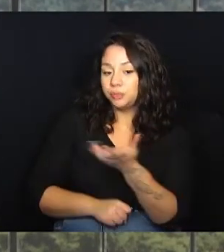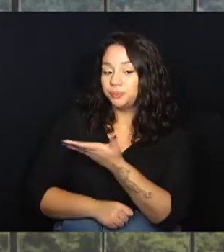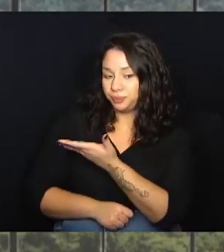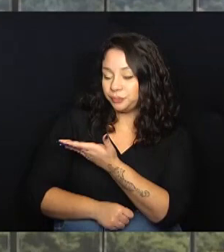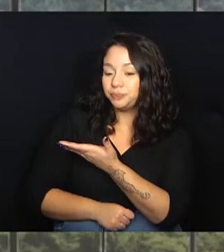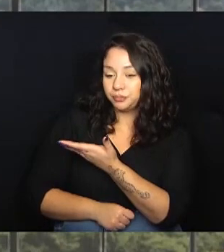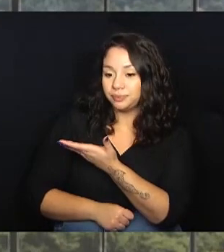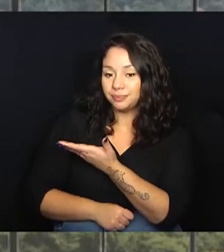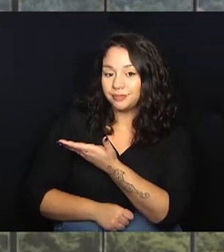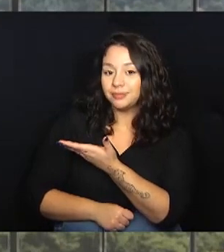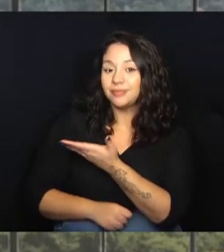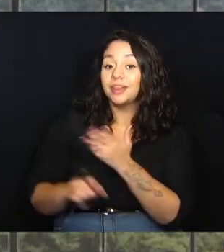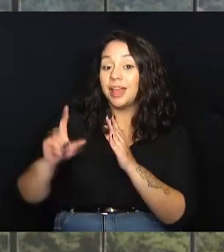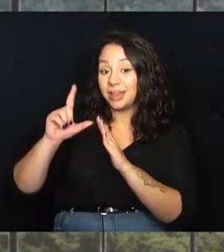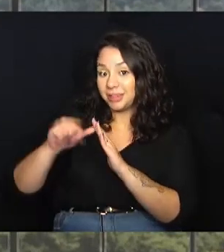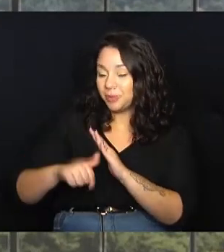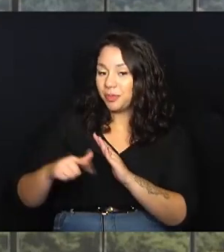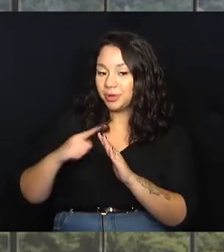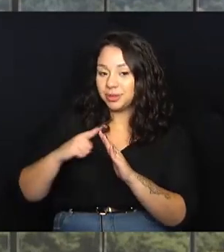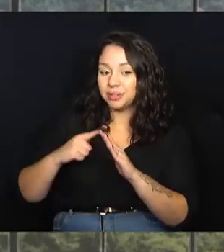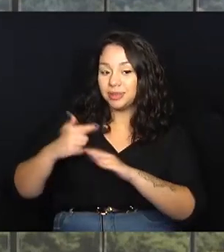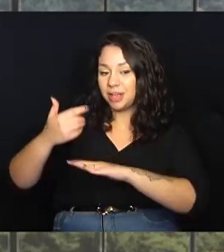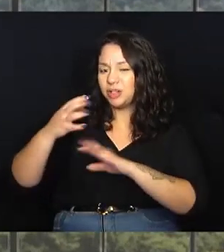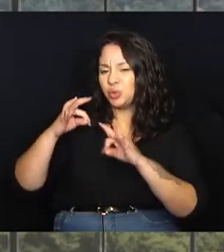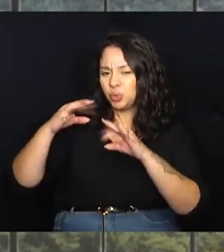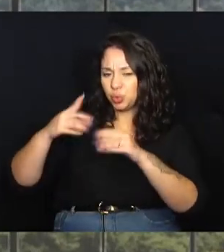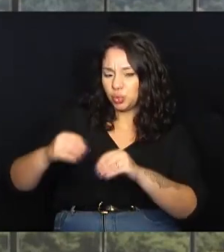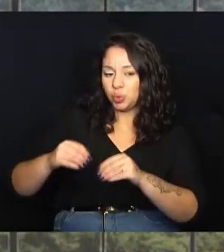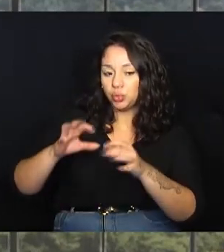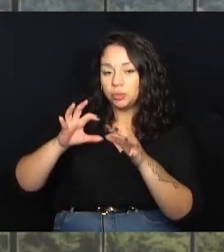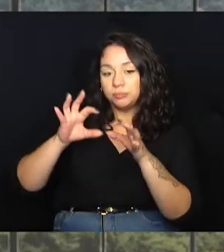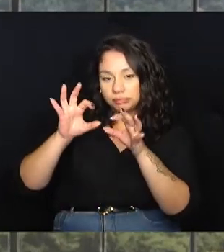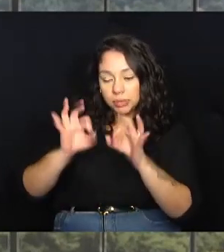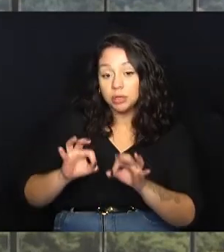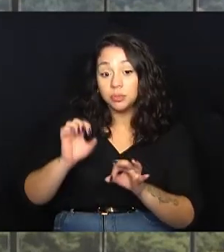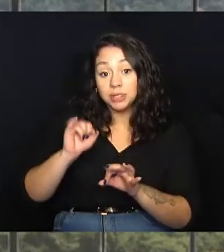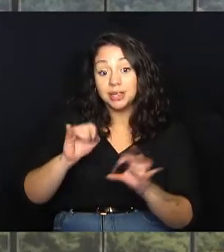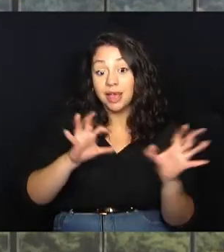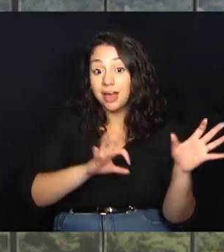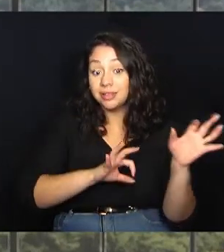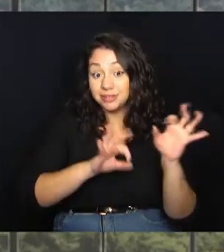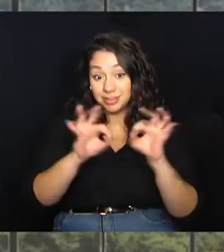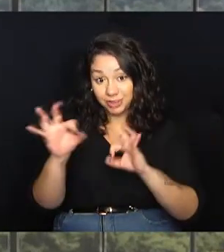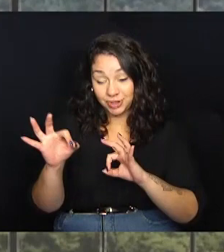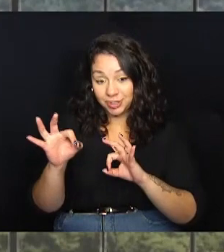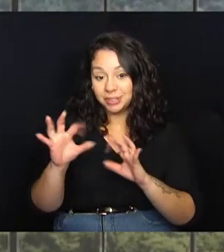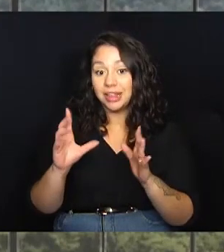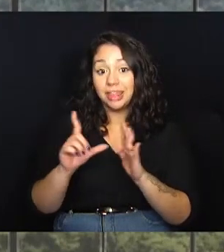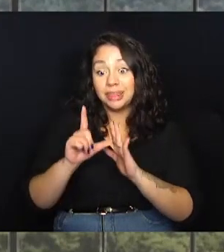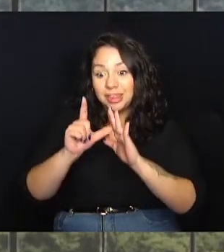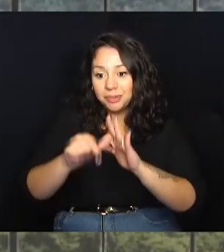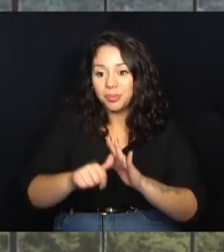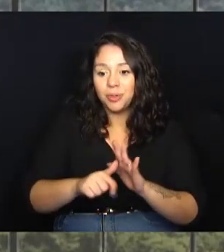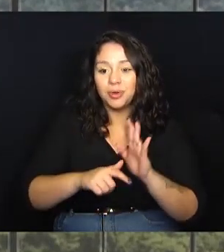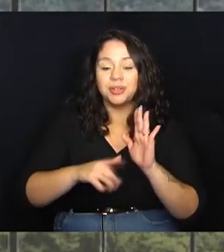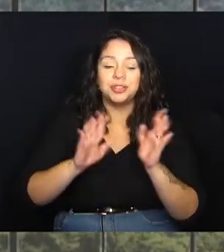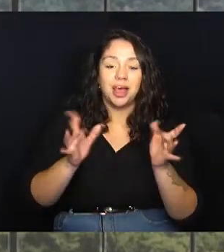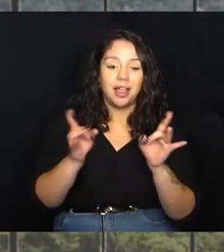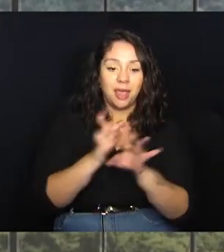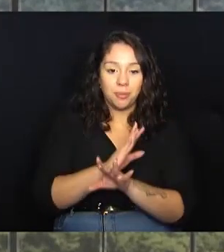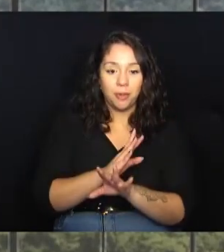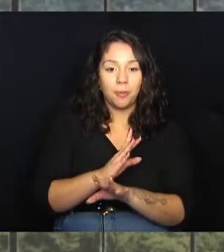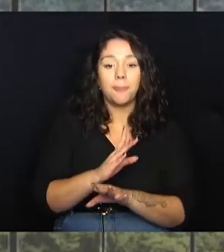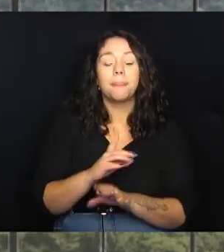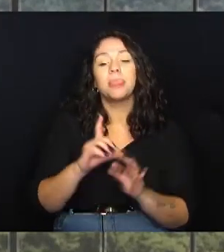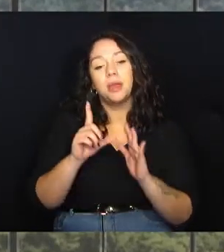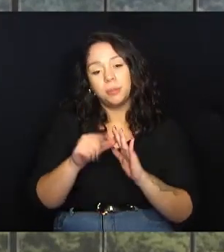@guardinha.org.br. Daqui a pouco a gente vai dar o endereço completo de todos. Se você está assistindo depois desse programa, olha, daqui a pouco